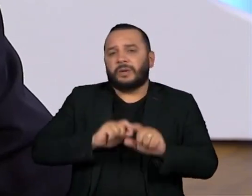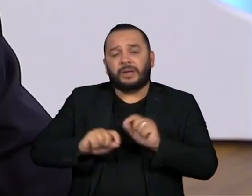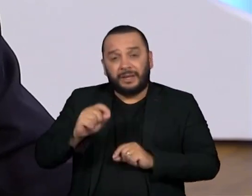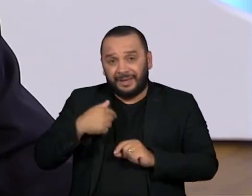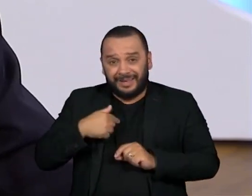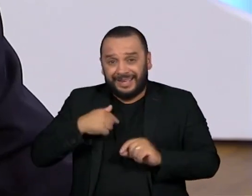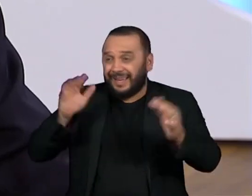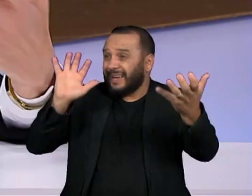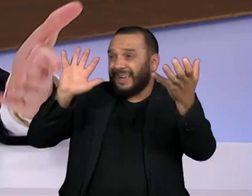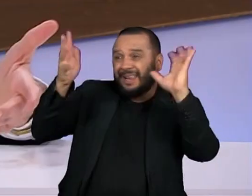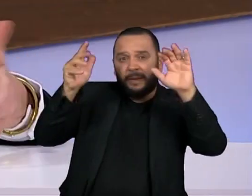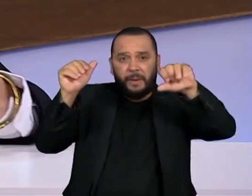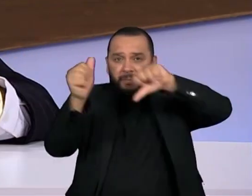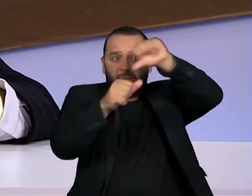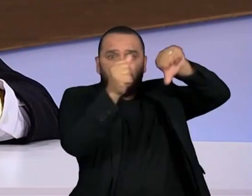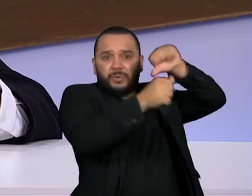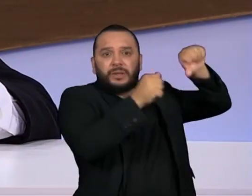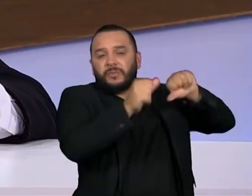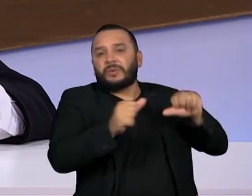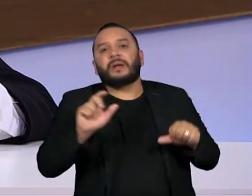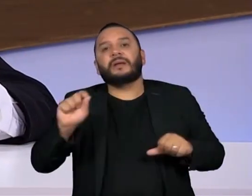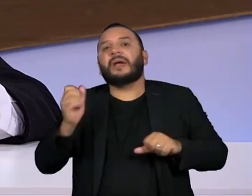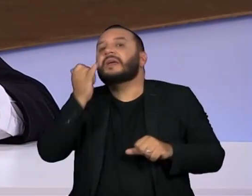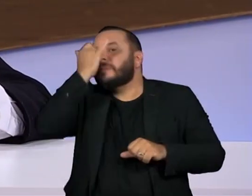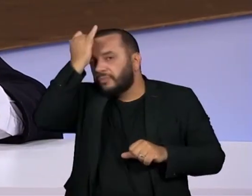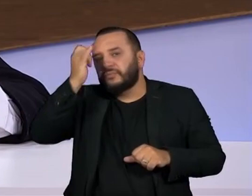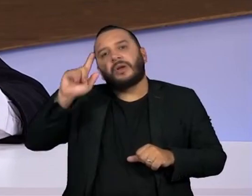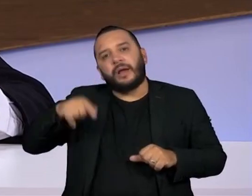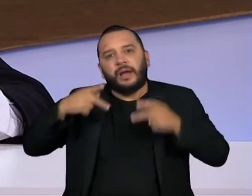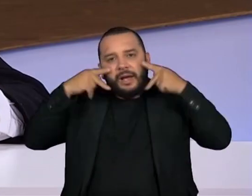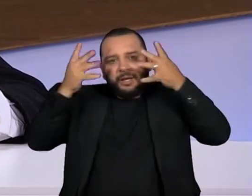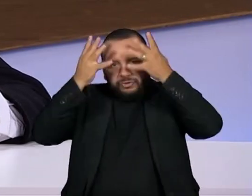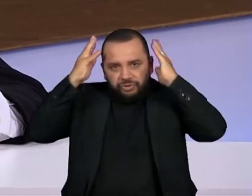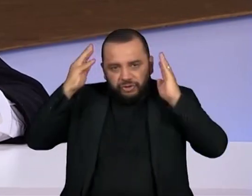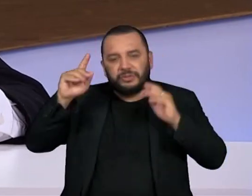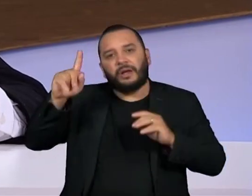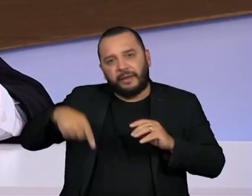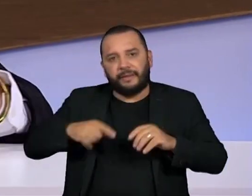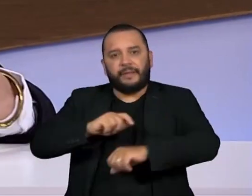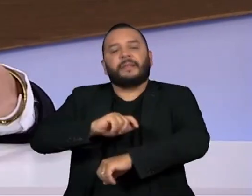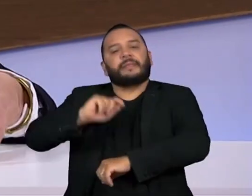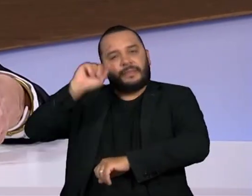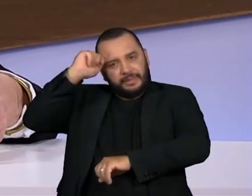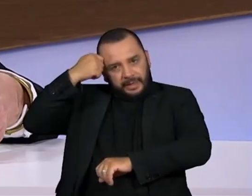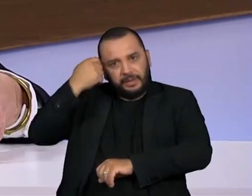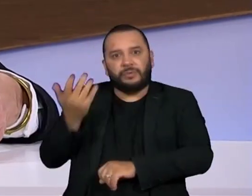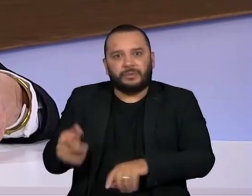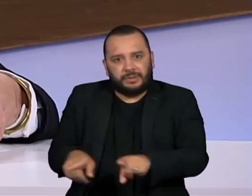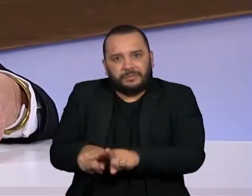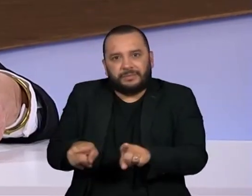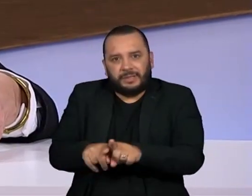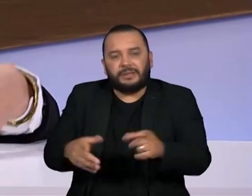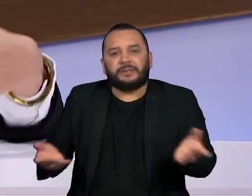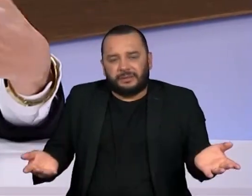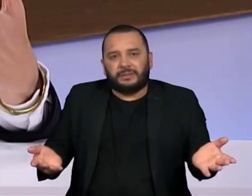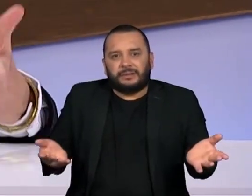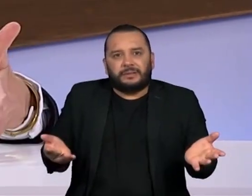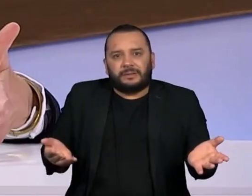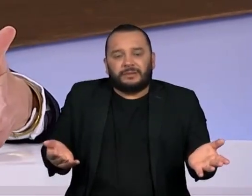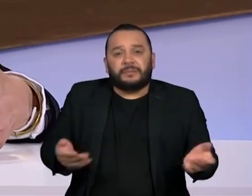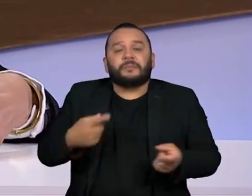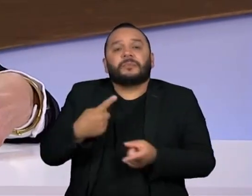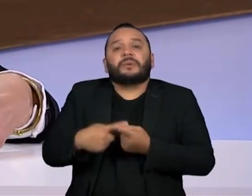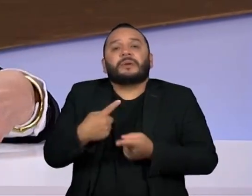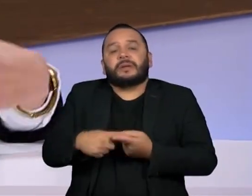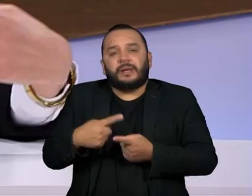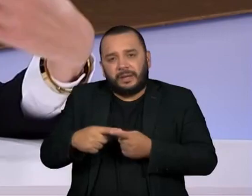mais afetadas pelas consequências, né, das mudanças climáticas, e são também as populações que têm menos